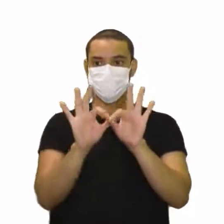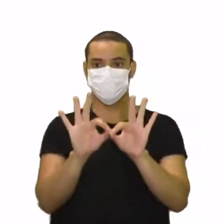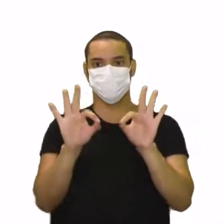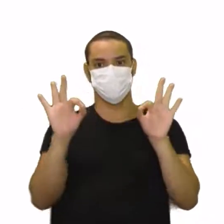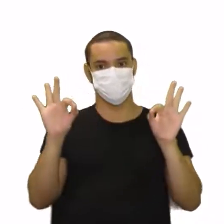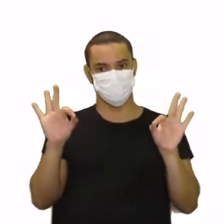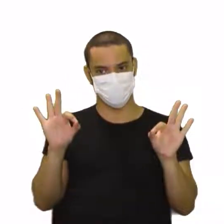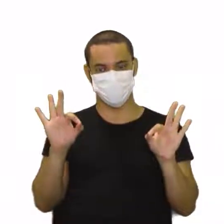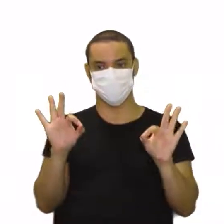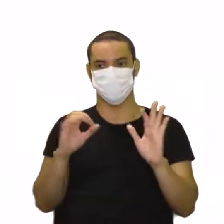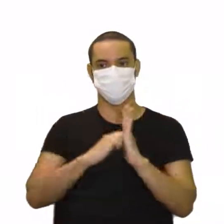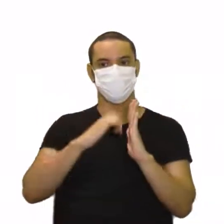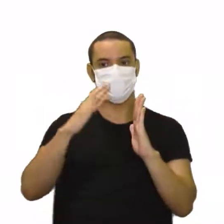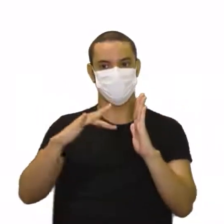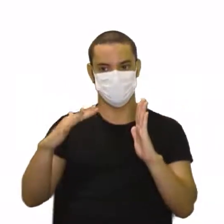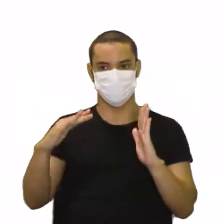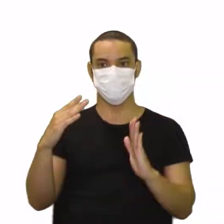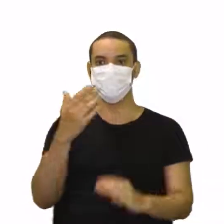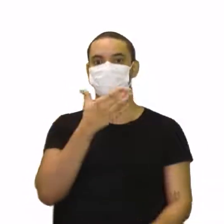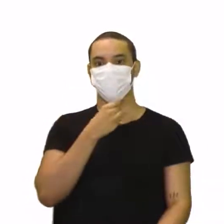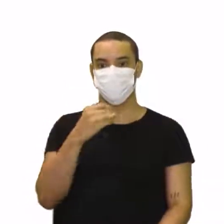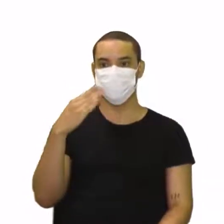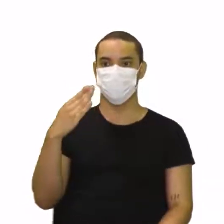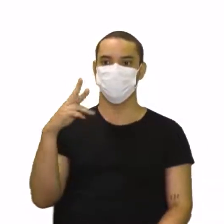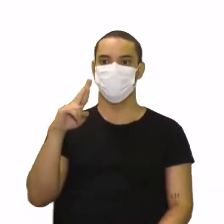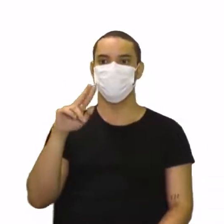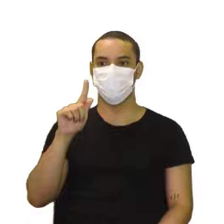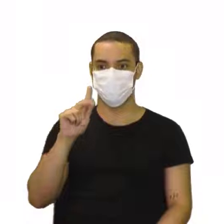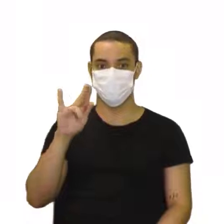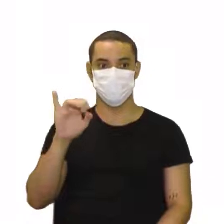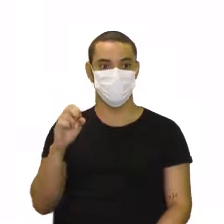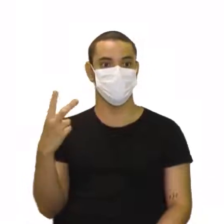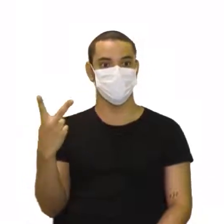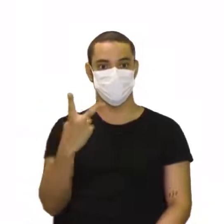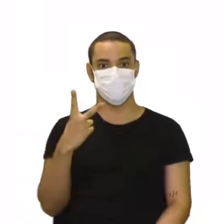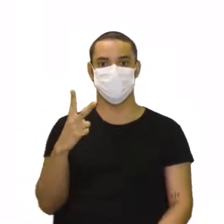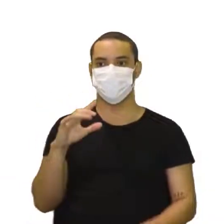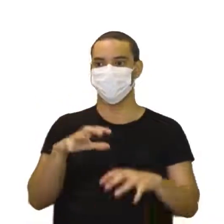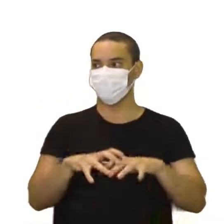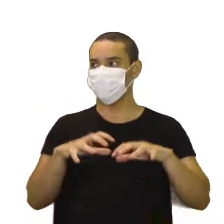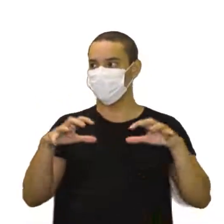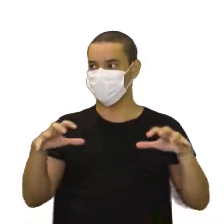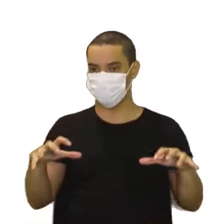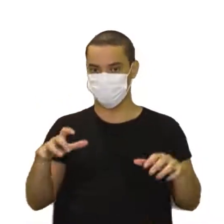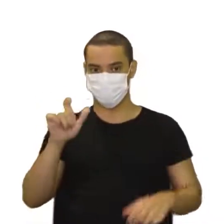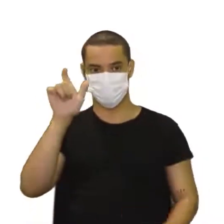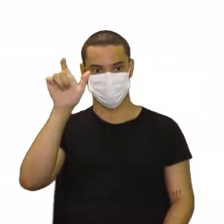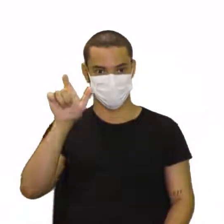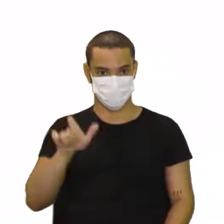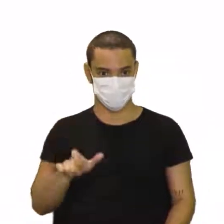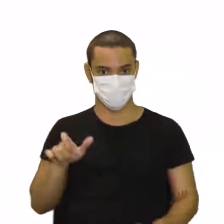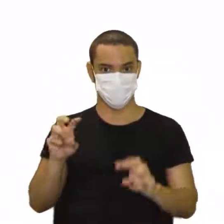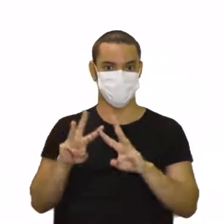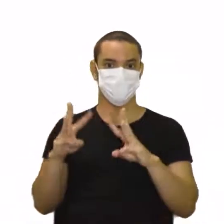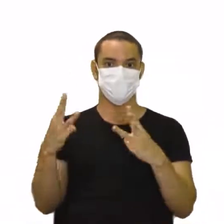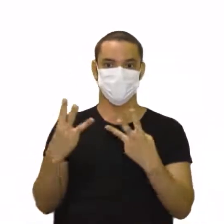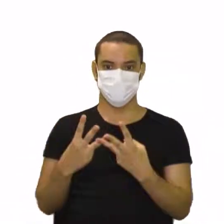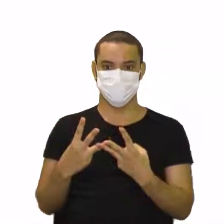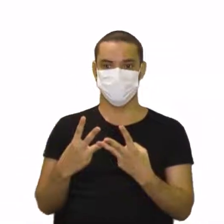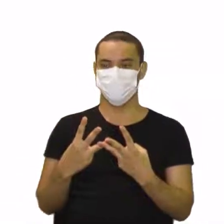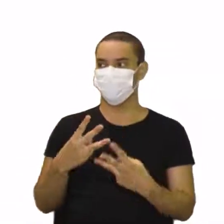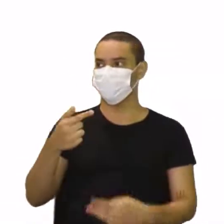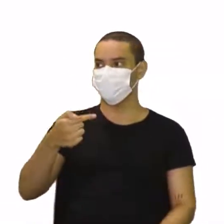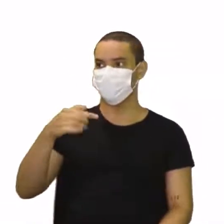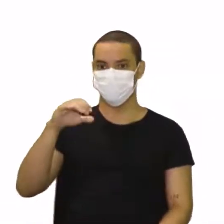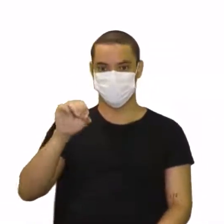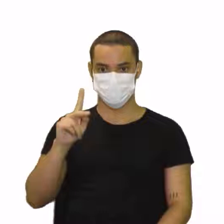comprimento de onda de Broglie em duas situações extremas. Para uma pessoa de massa 70 kg,